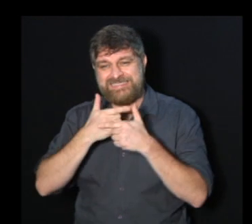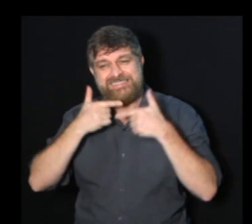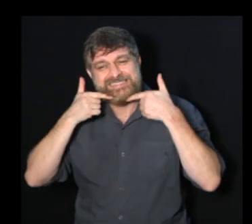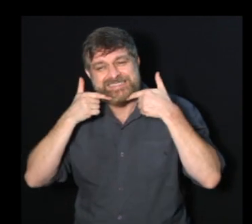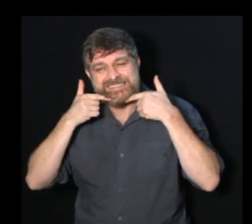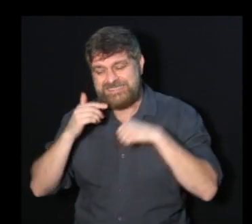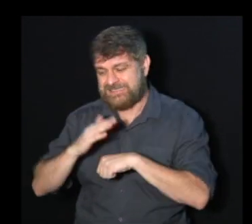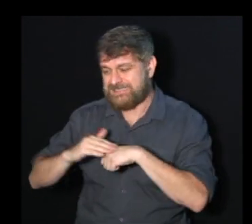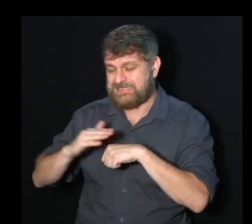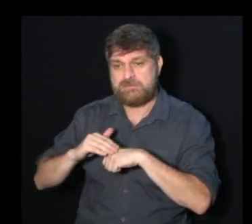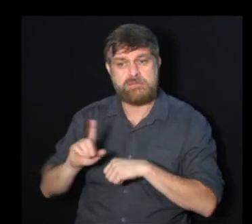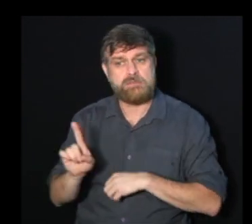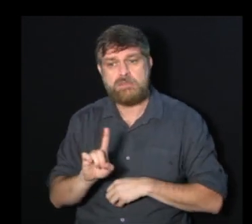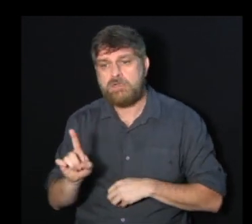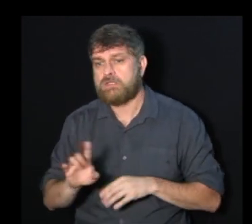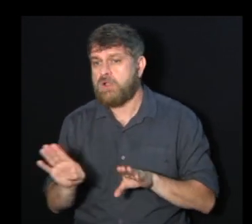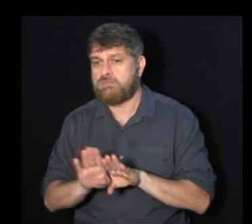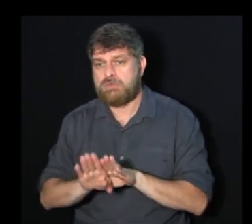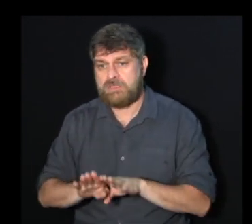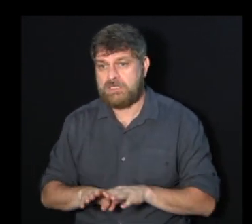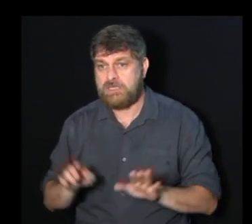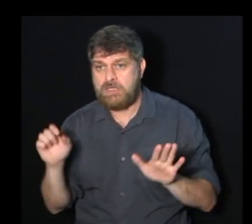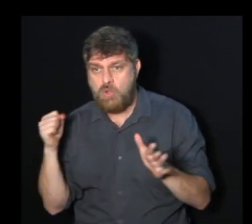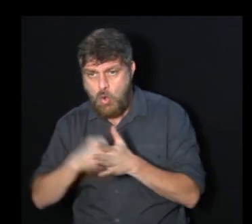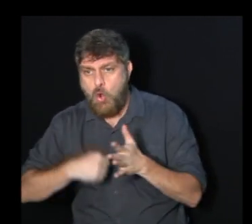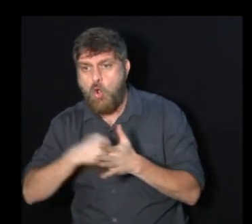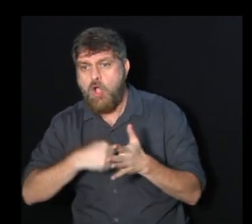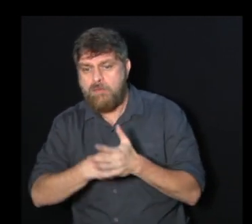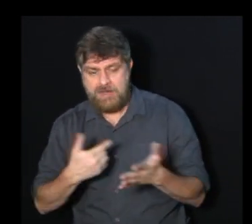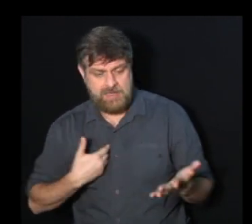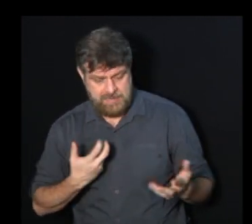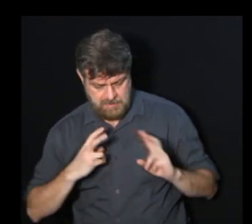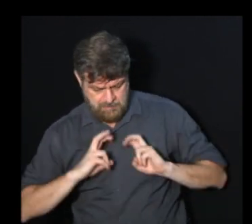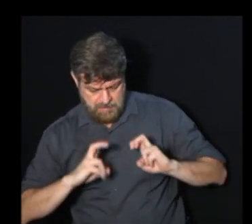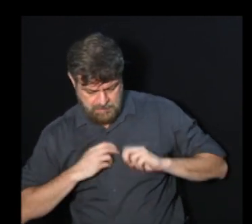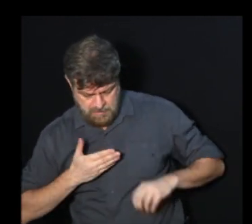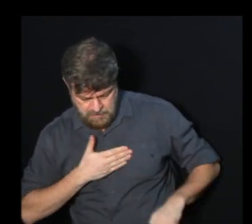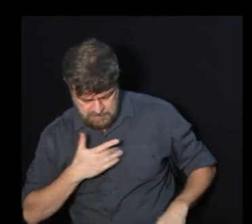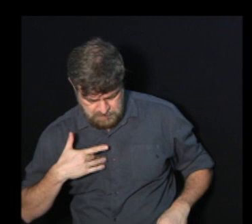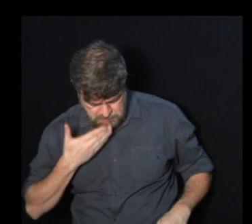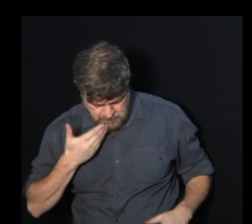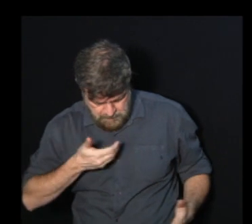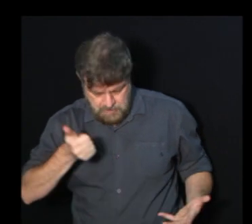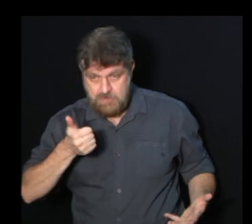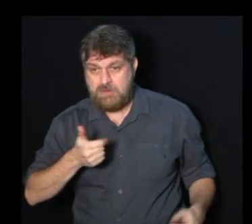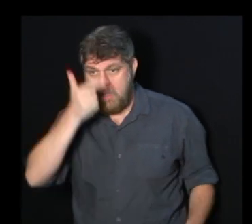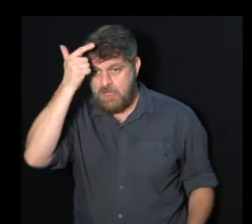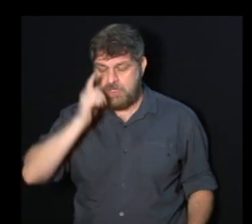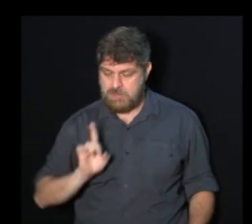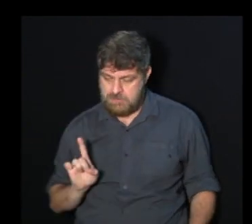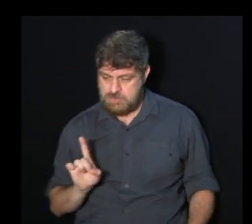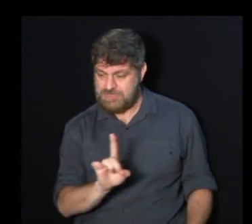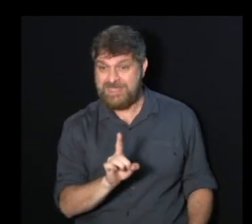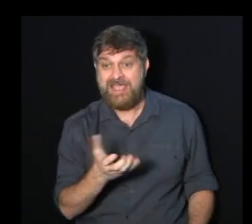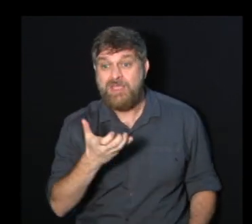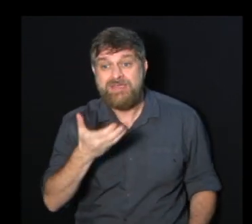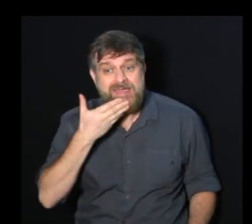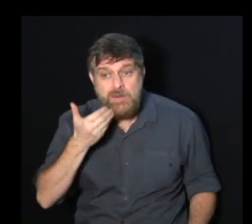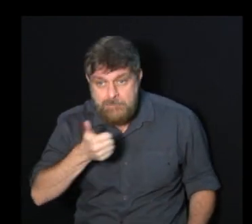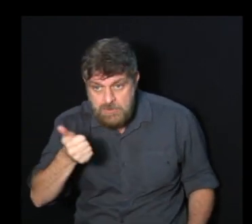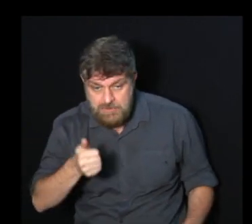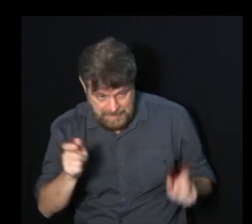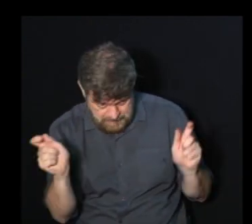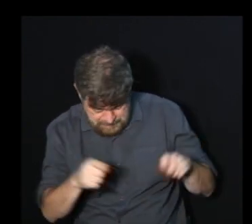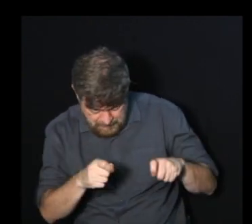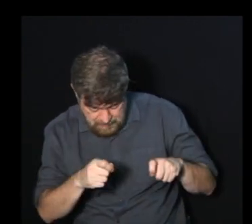tá? Vocês têm que cobrar dele efetividade. Então olha, eu entrei assim, quero sair assado, você consegue